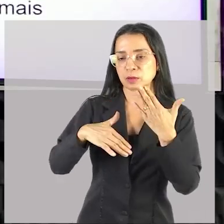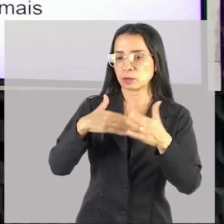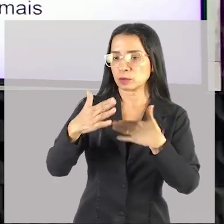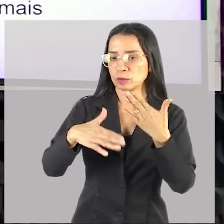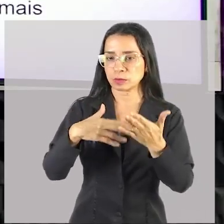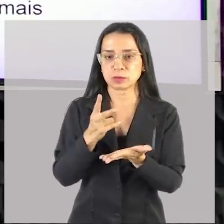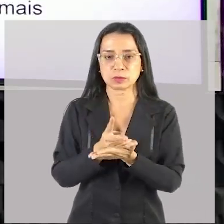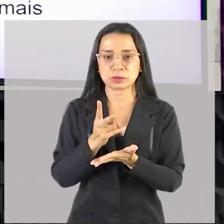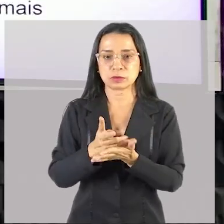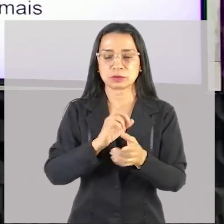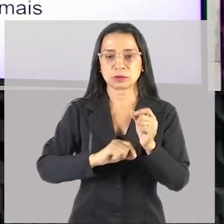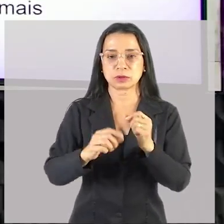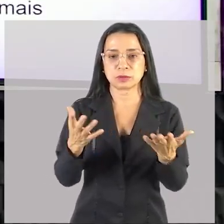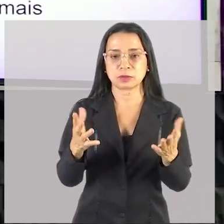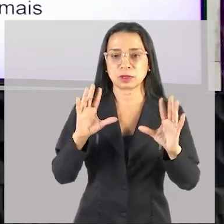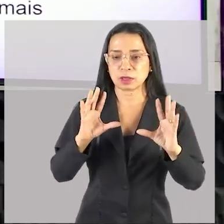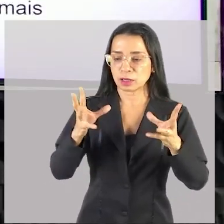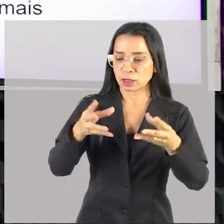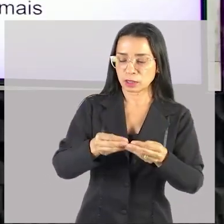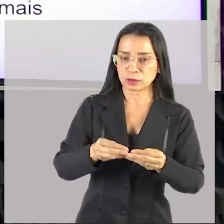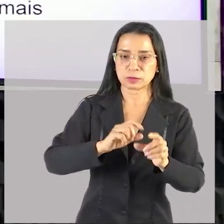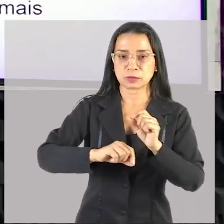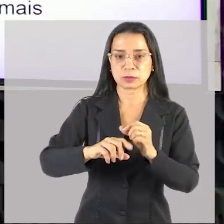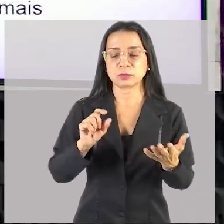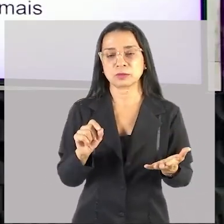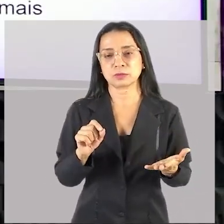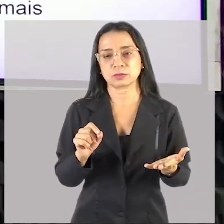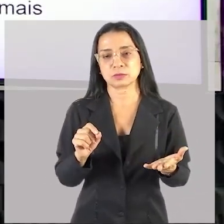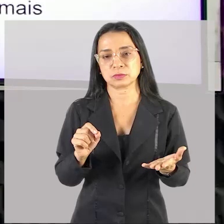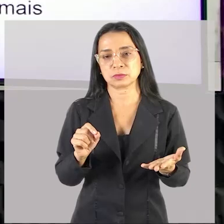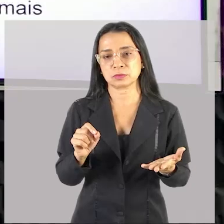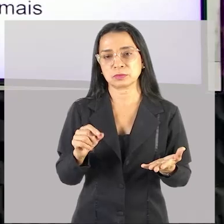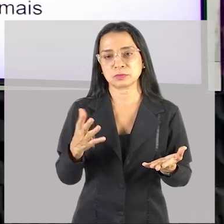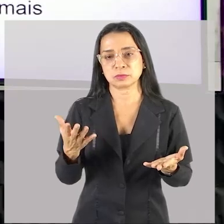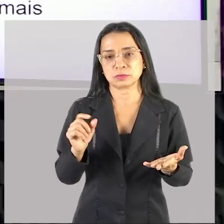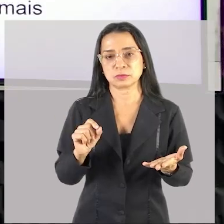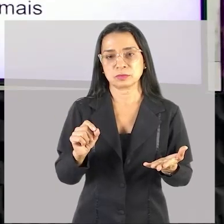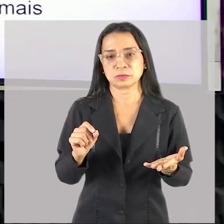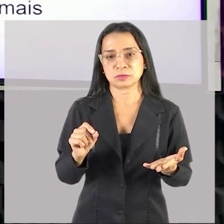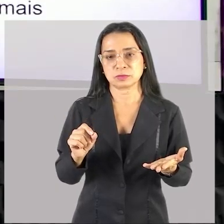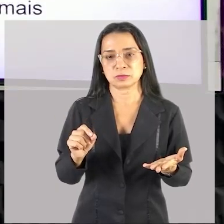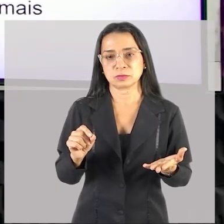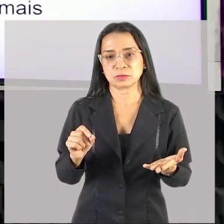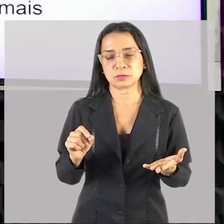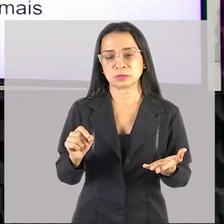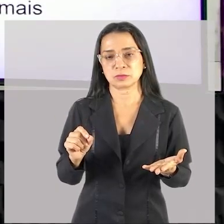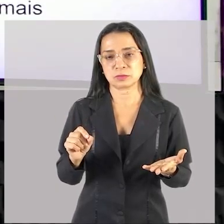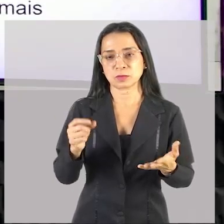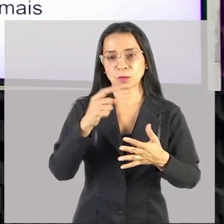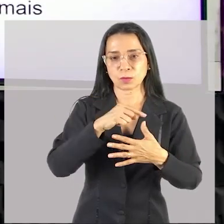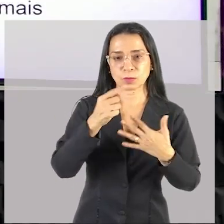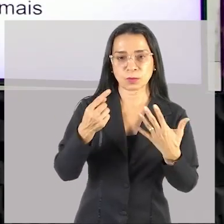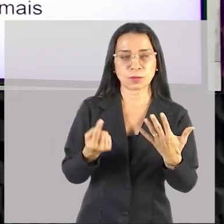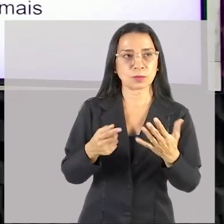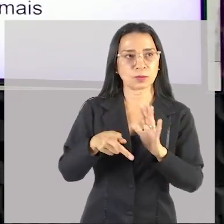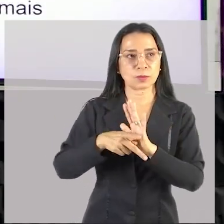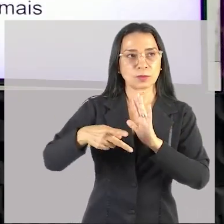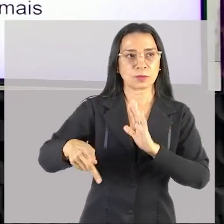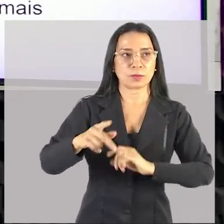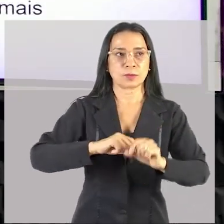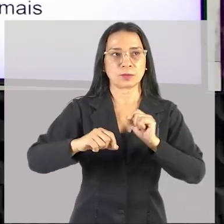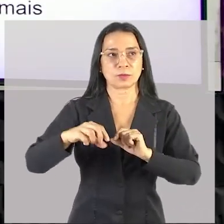quem fez. Por exemplo, se eu construir esse controle sozinho, eu sou a causa eficiente dele. E tem a causa final, que é a finalidade. Para que serve esse